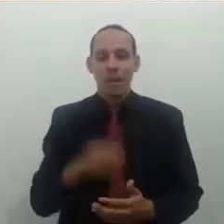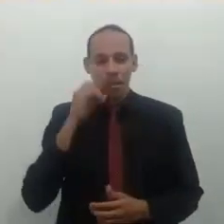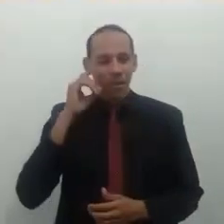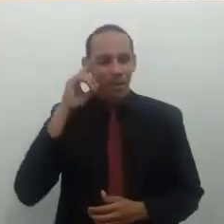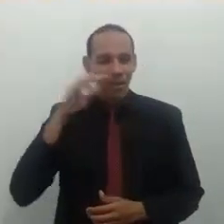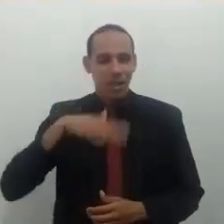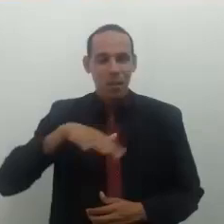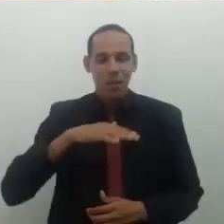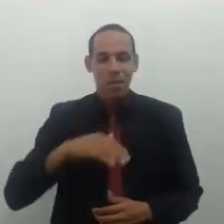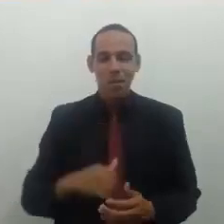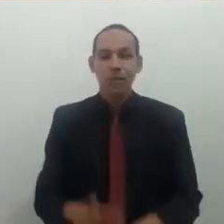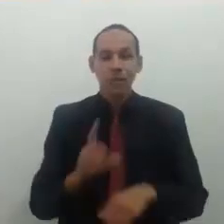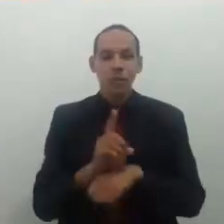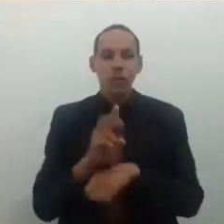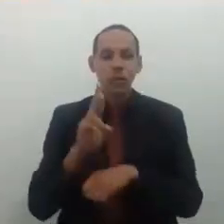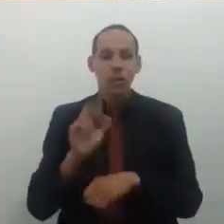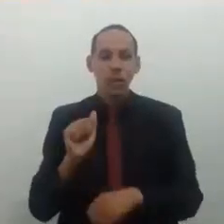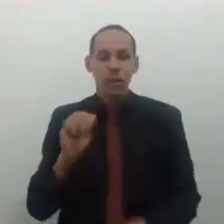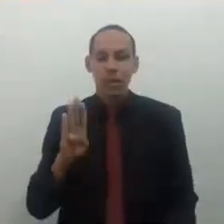Dra Beatriz